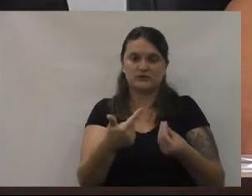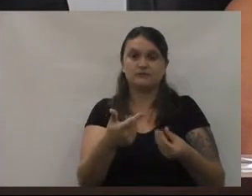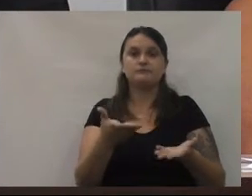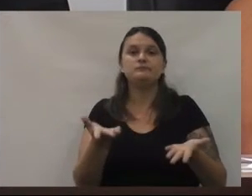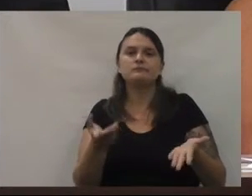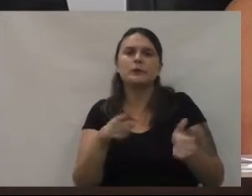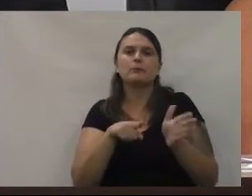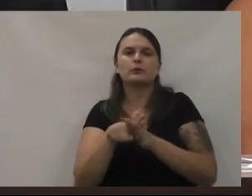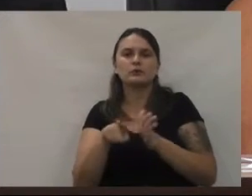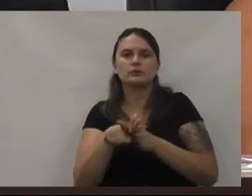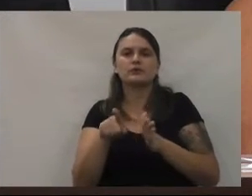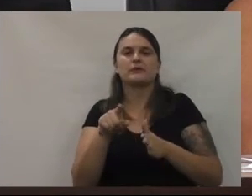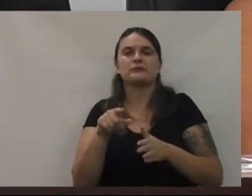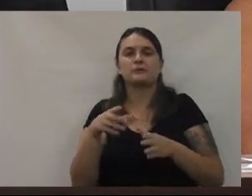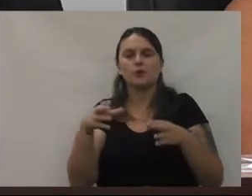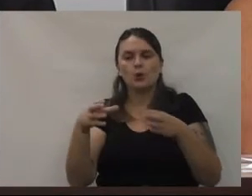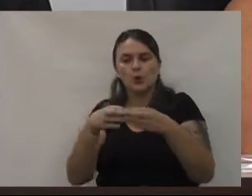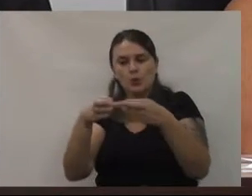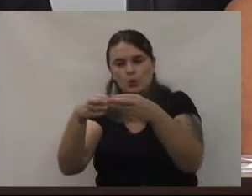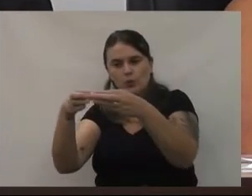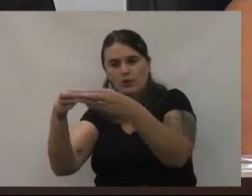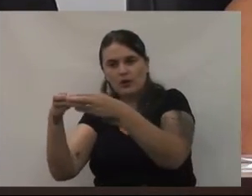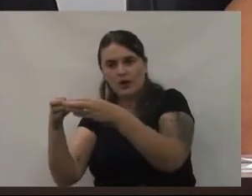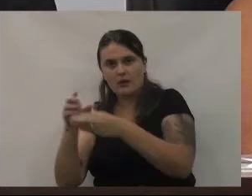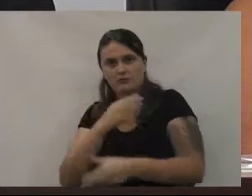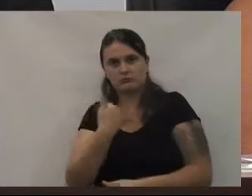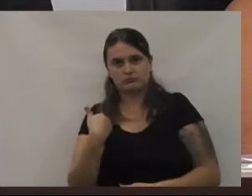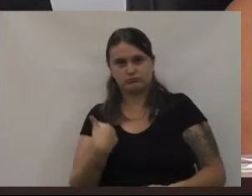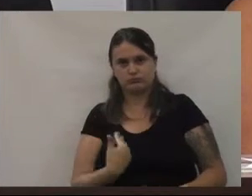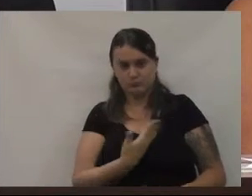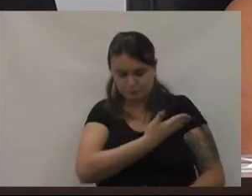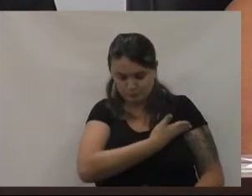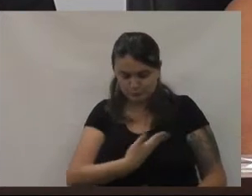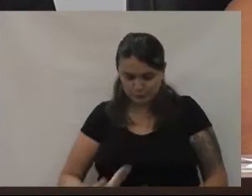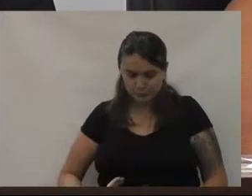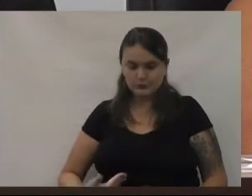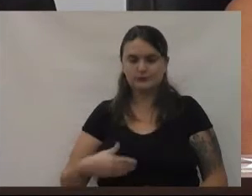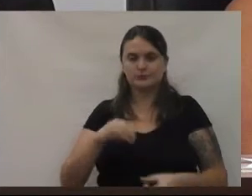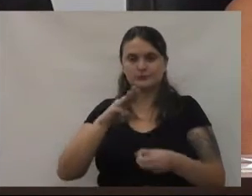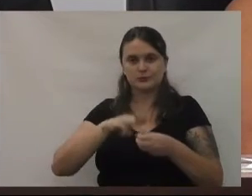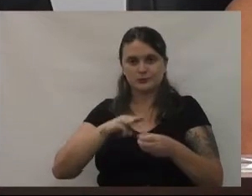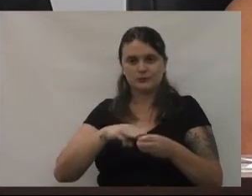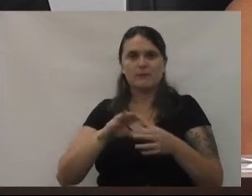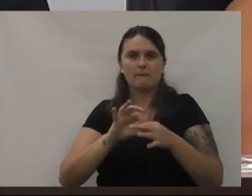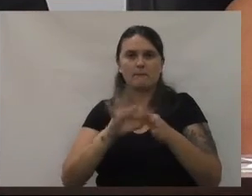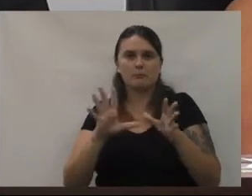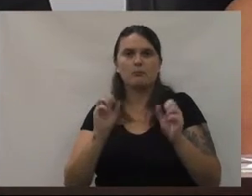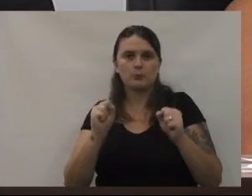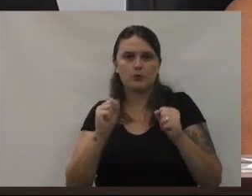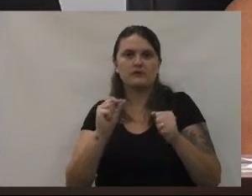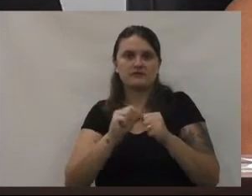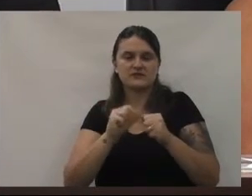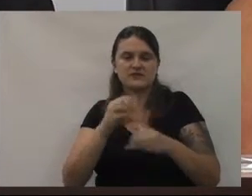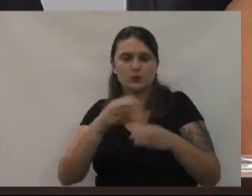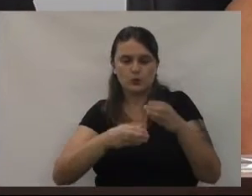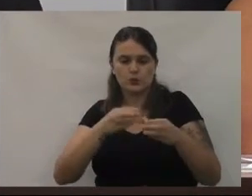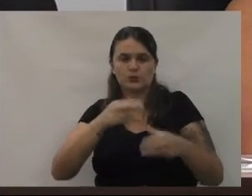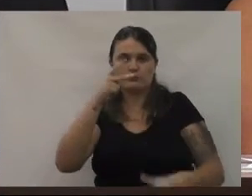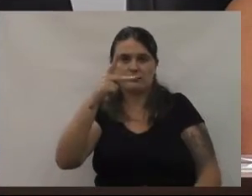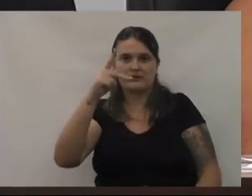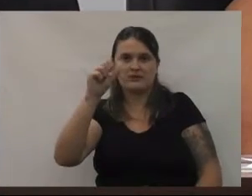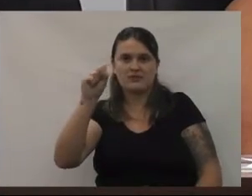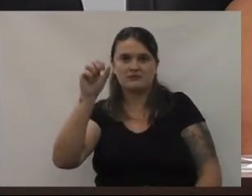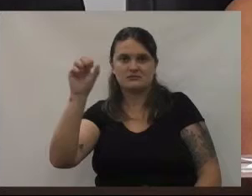que os entes públicos, como o município, é permitido hoje fazer o concurso através do PSS.